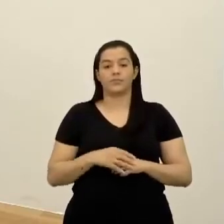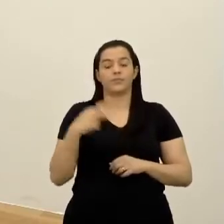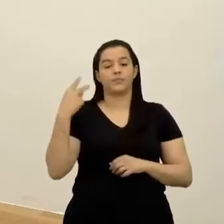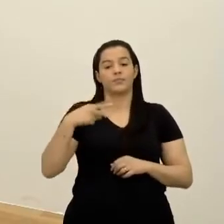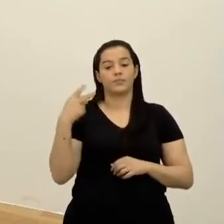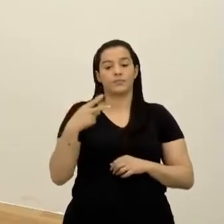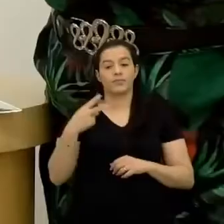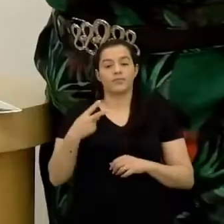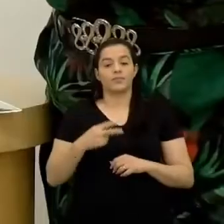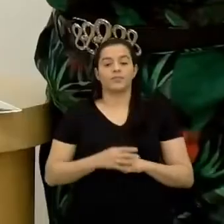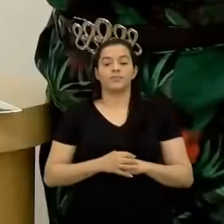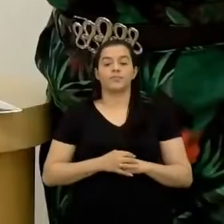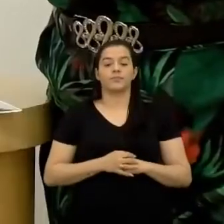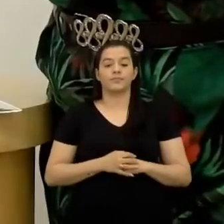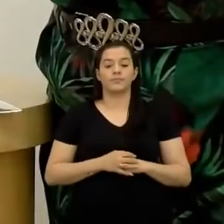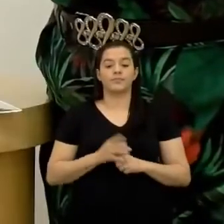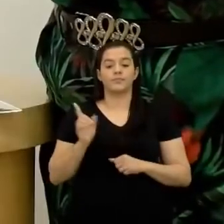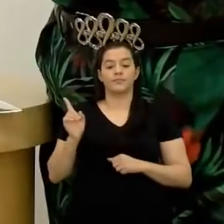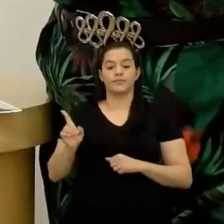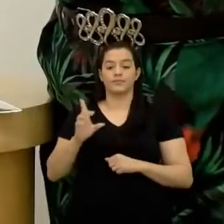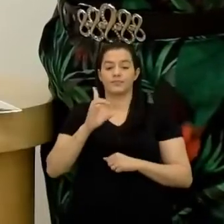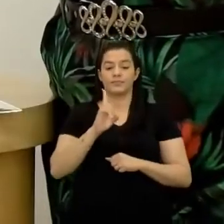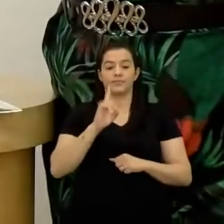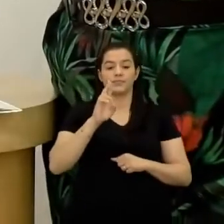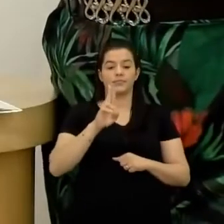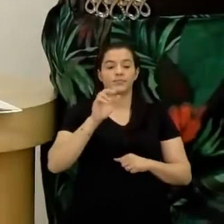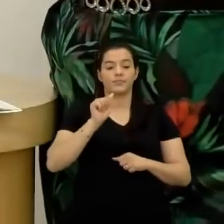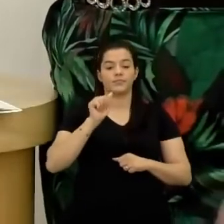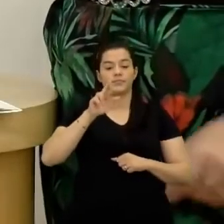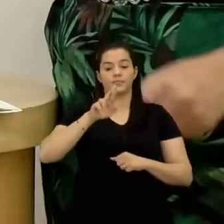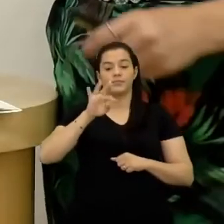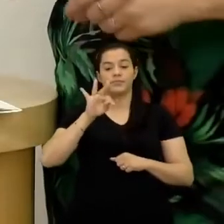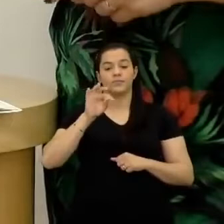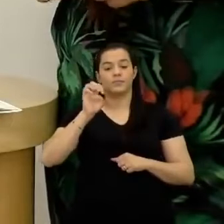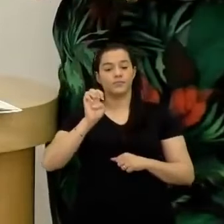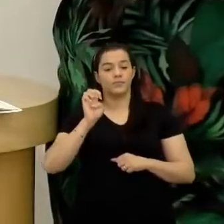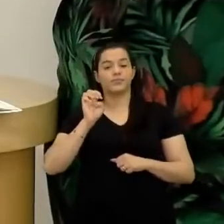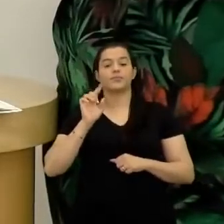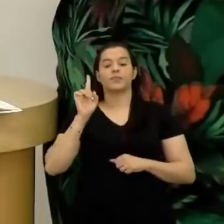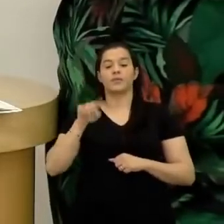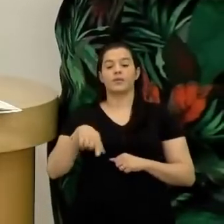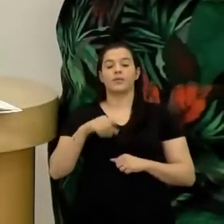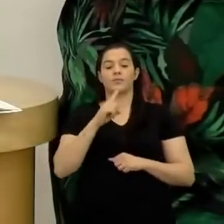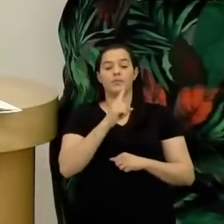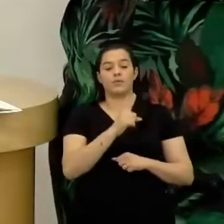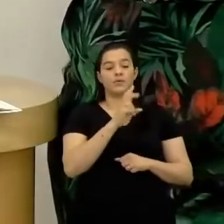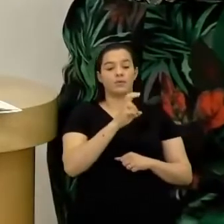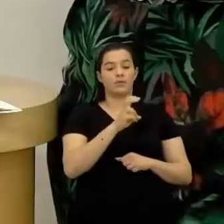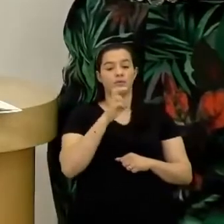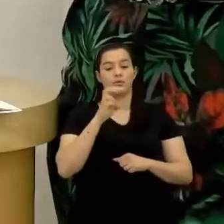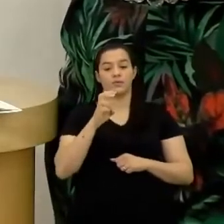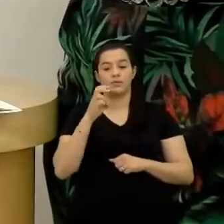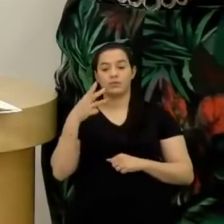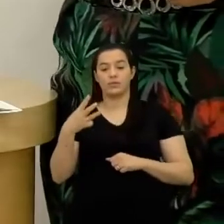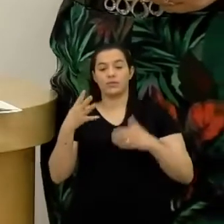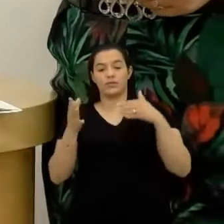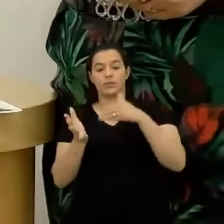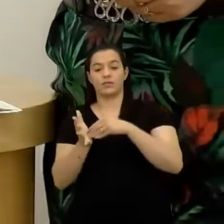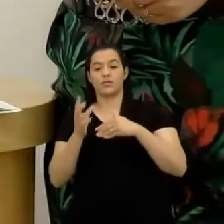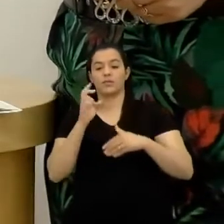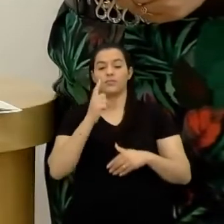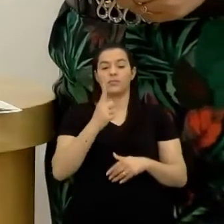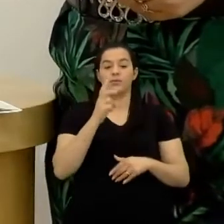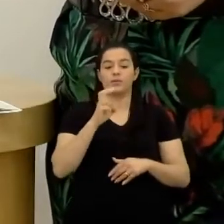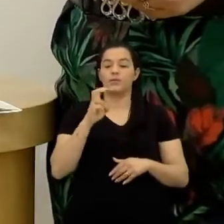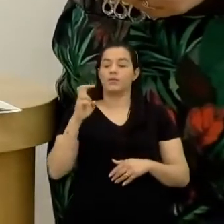nós temos Duarte da Costa, de 1553 a 1558. Gente, o que aconteceu aqui